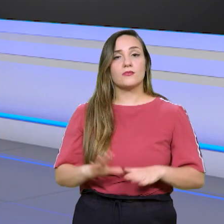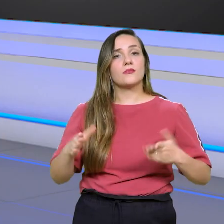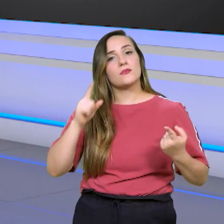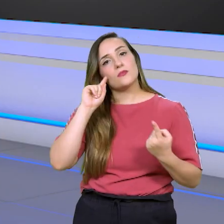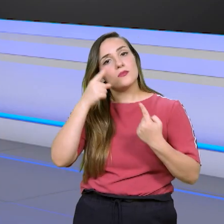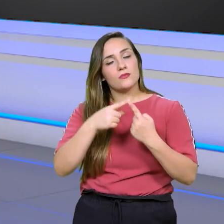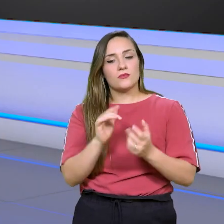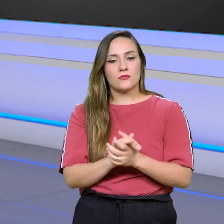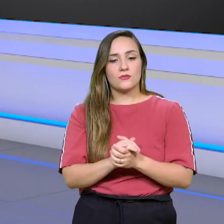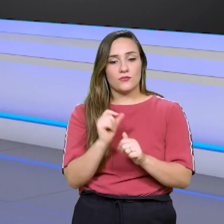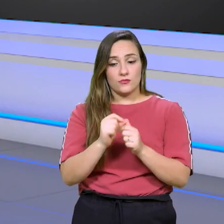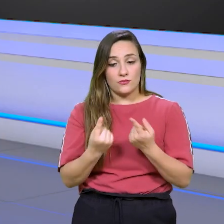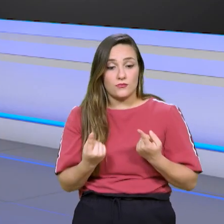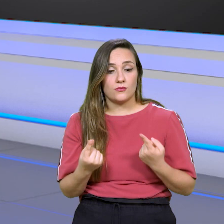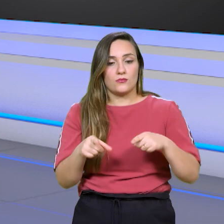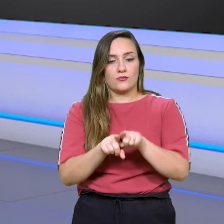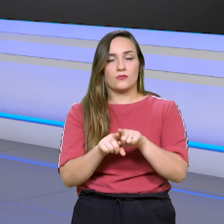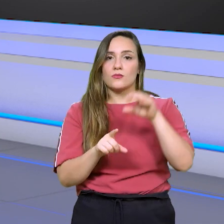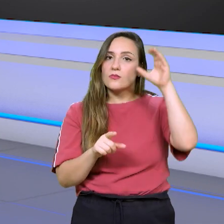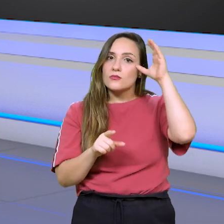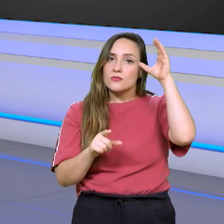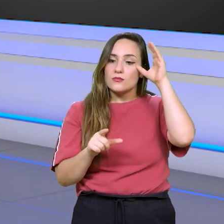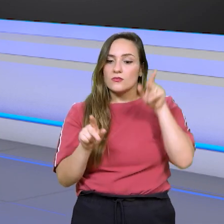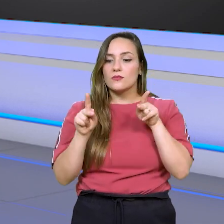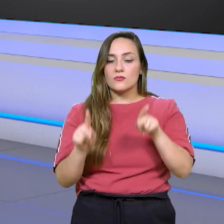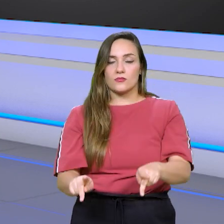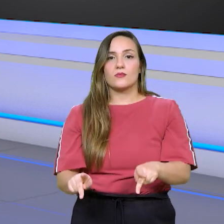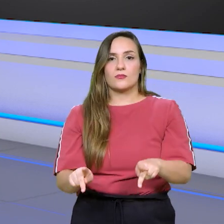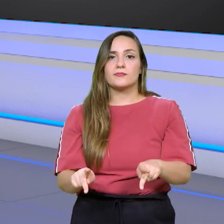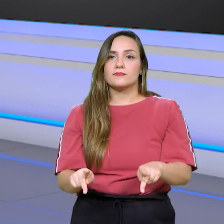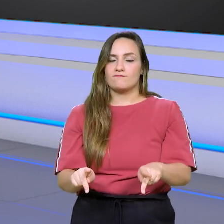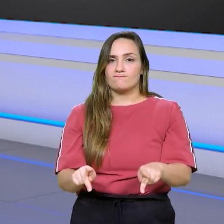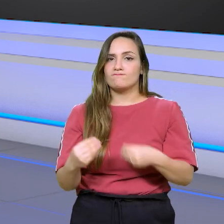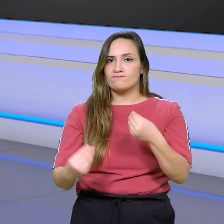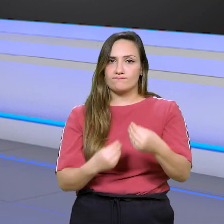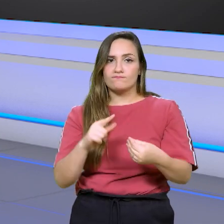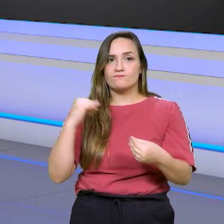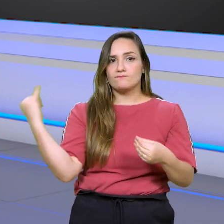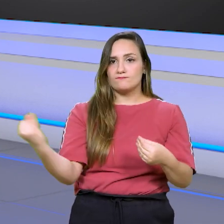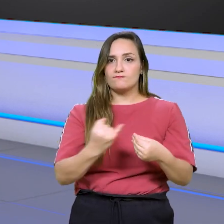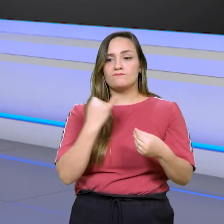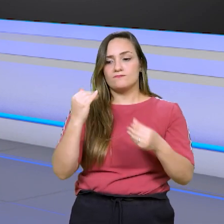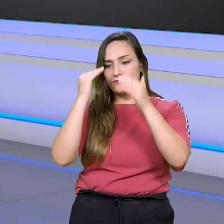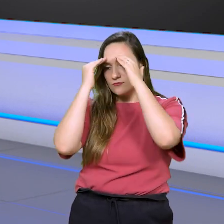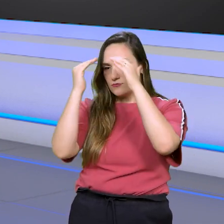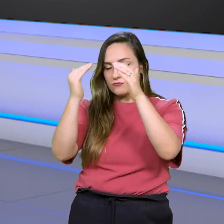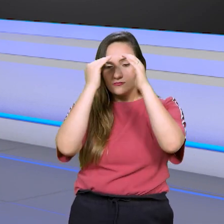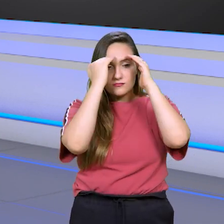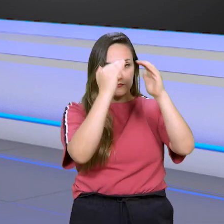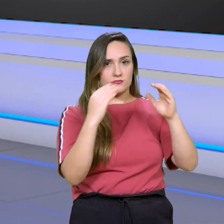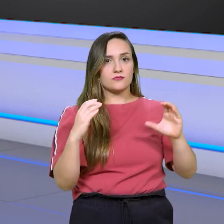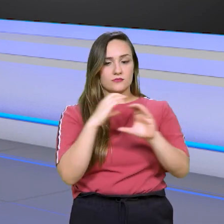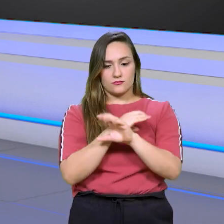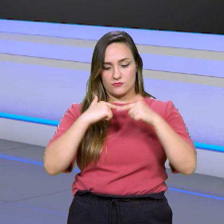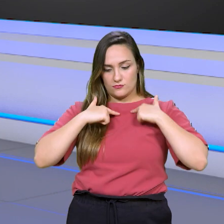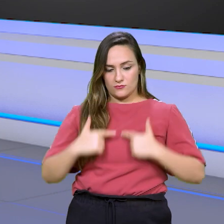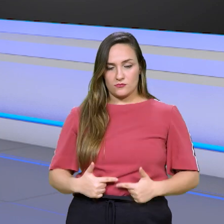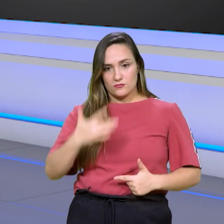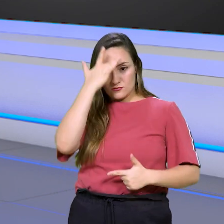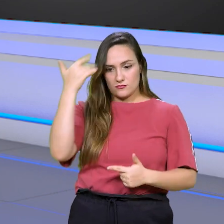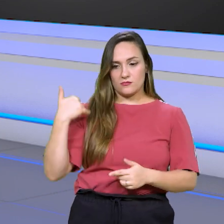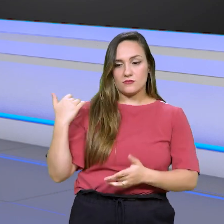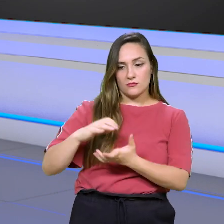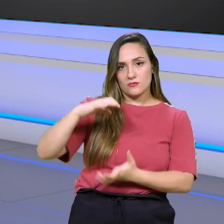Com o objetivo de unir esforços para conscientizar a população quanto à importância e respeito à